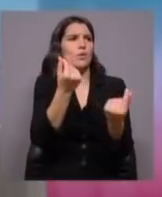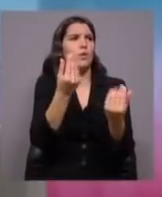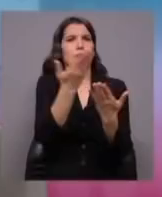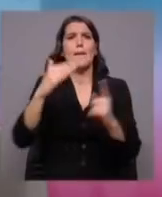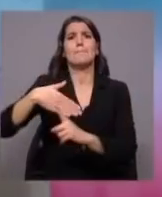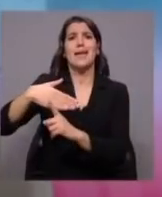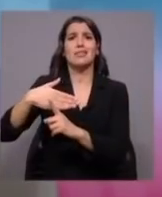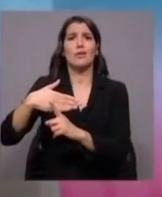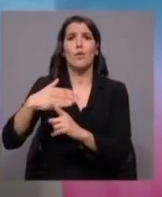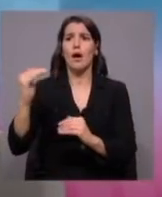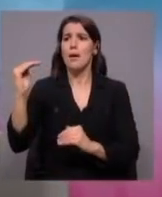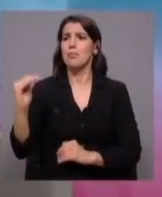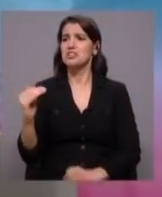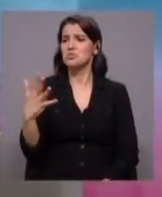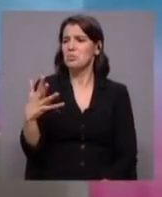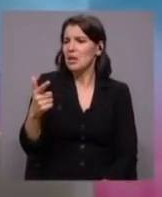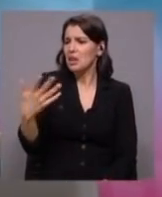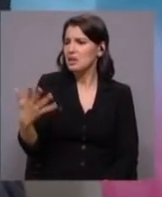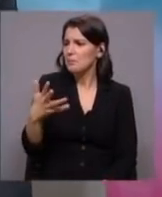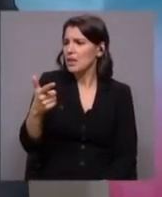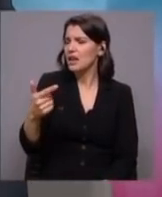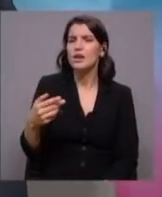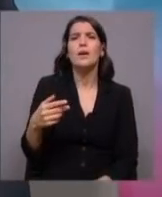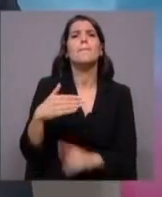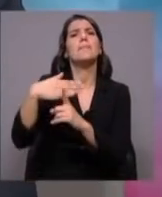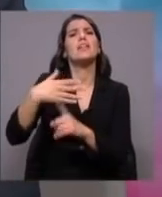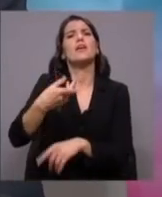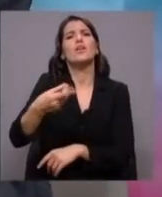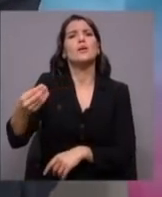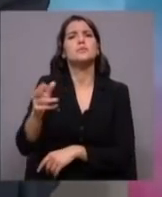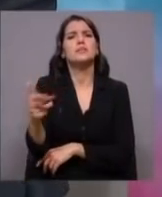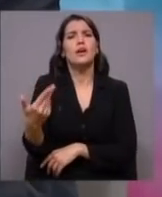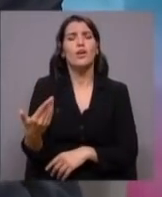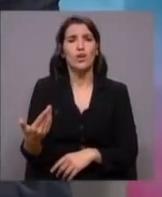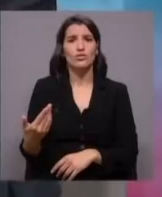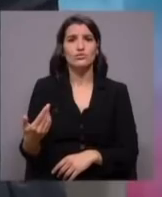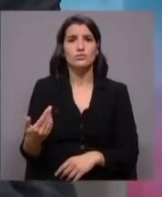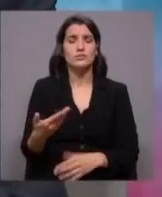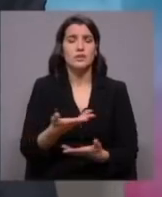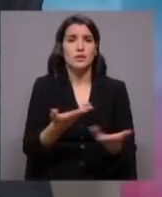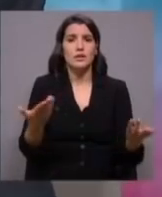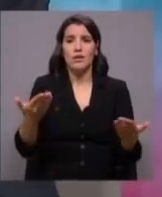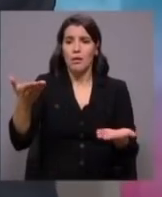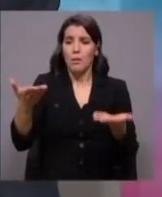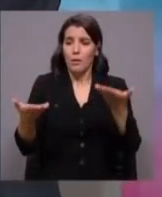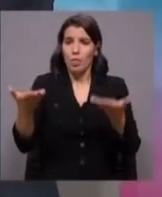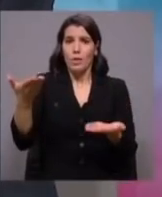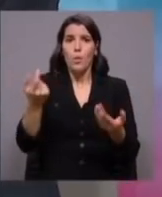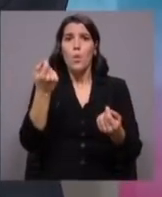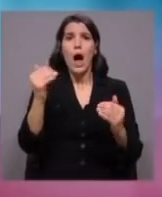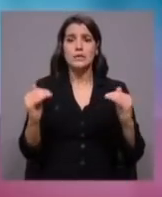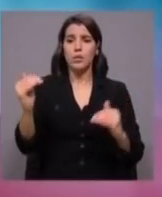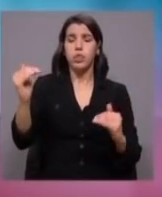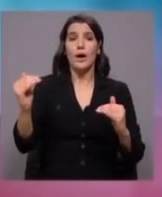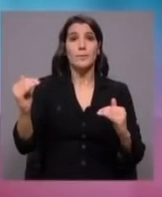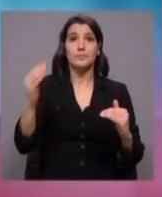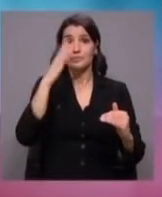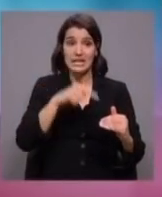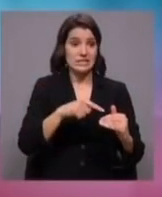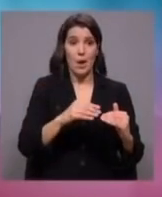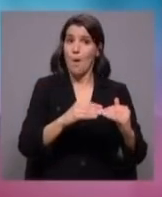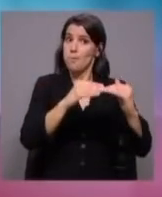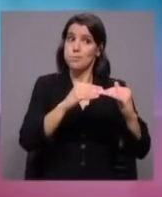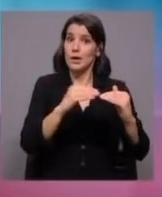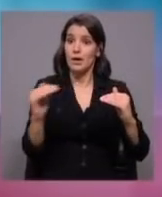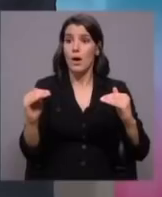muito baixo, que são 1.000 euros, a mediana são 900 euros, por exemplo. Foda-se. Portanto, nós temos então, o que de aumentar... É que se um não cresce, o outro também não pode crescer, nós é temos,